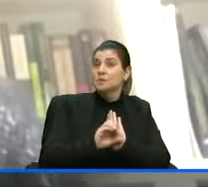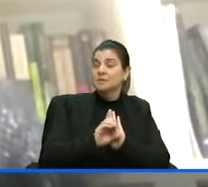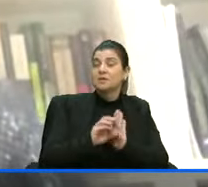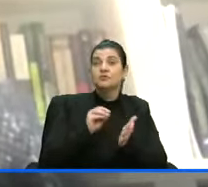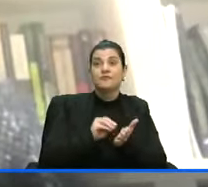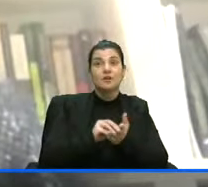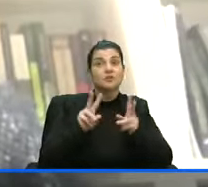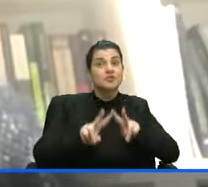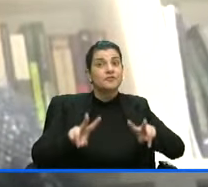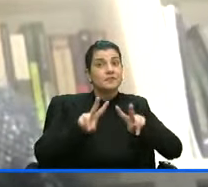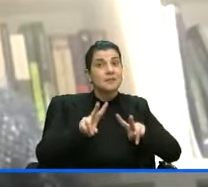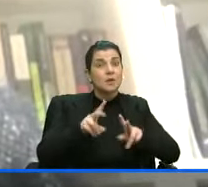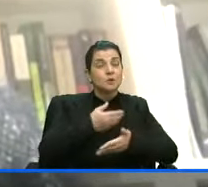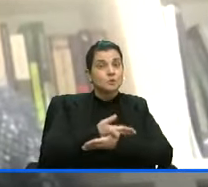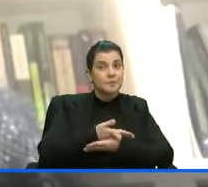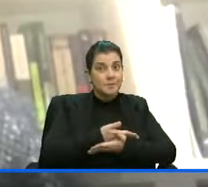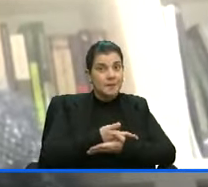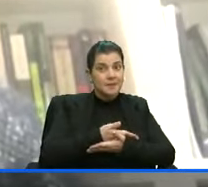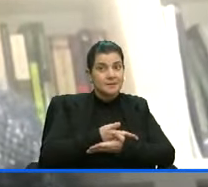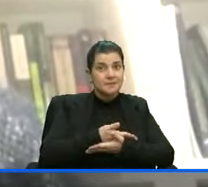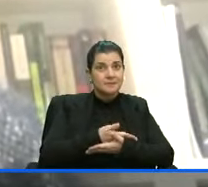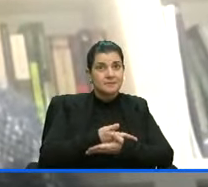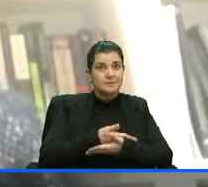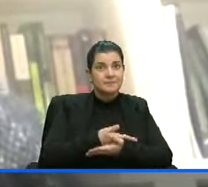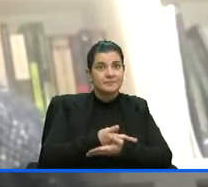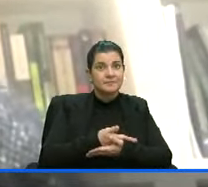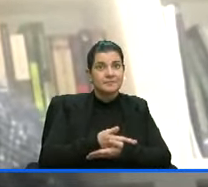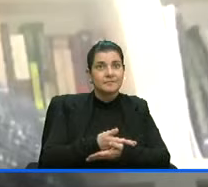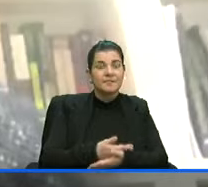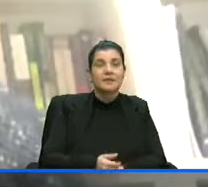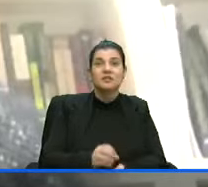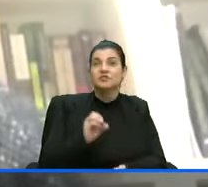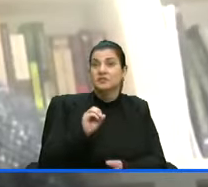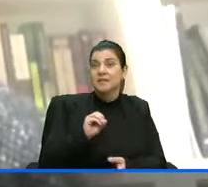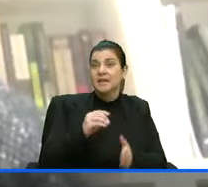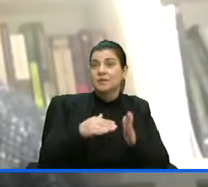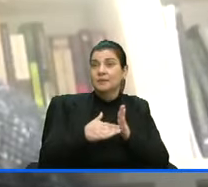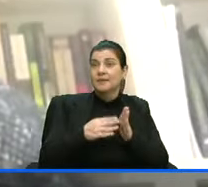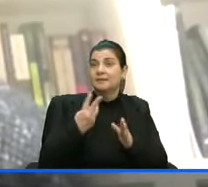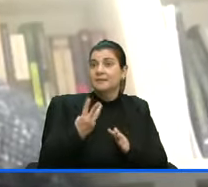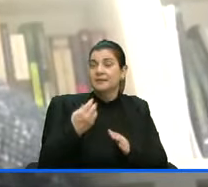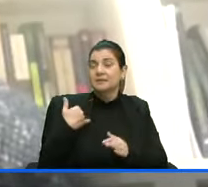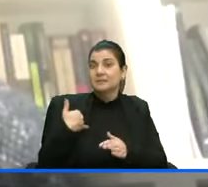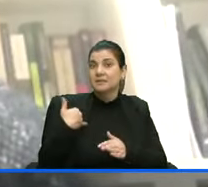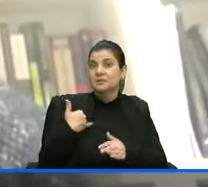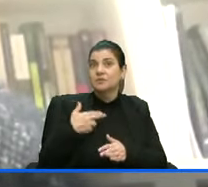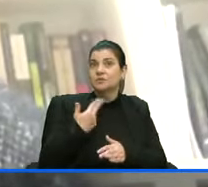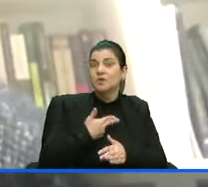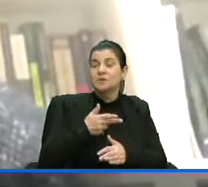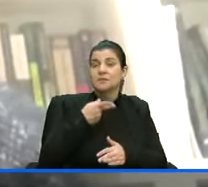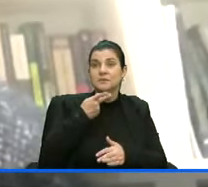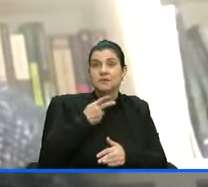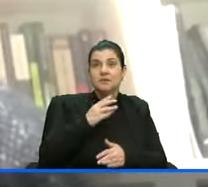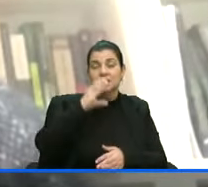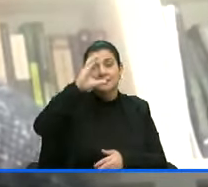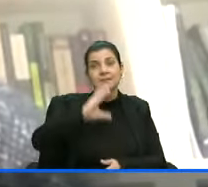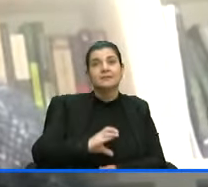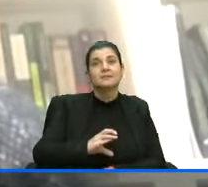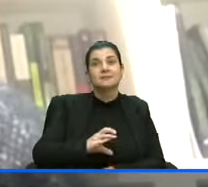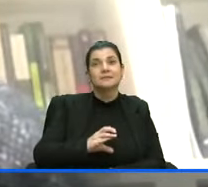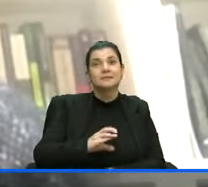invisibilidade dos bebês, né? Que são esses bem pequenos, de 0 a 3 anos, a gente está falando de uma cidadania das